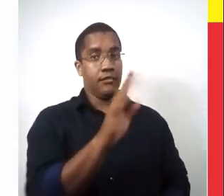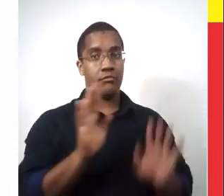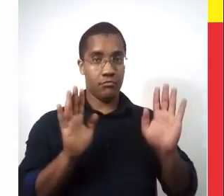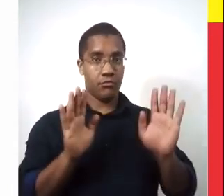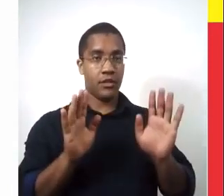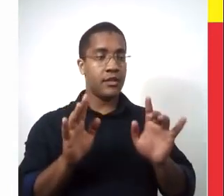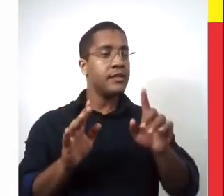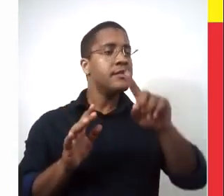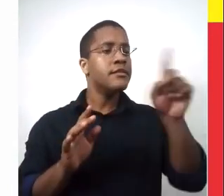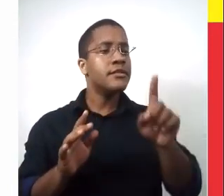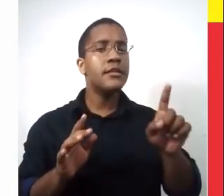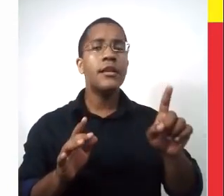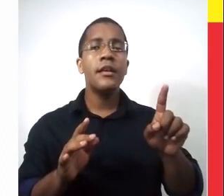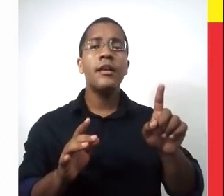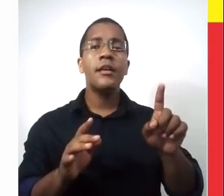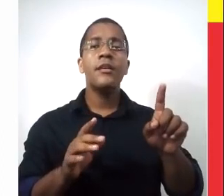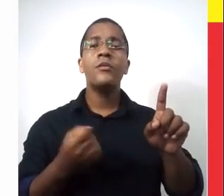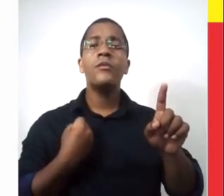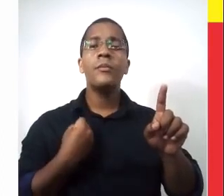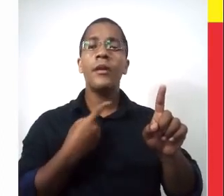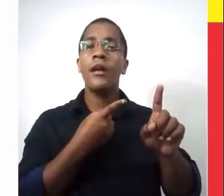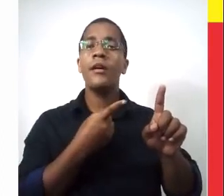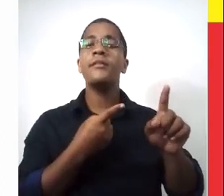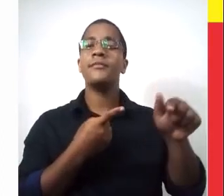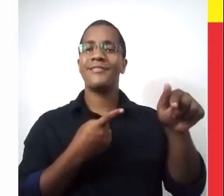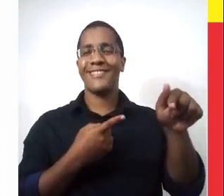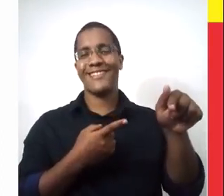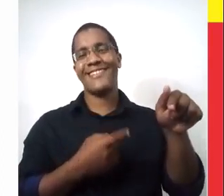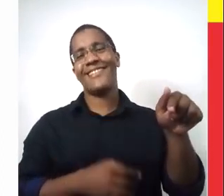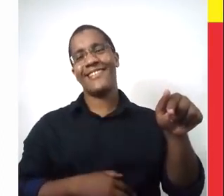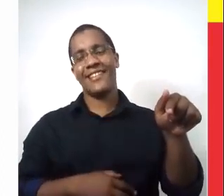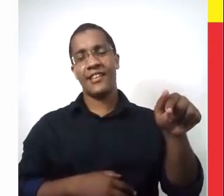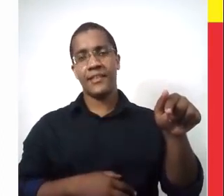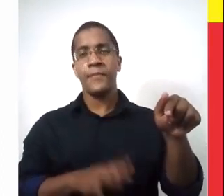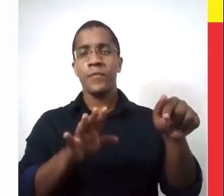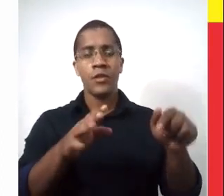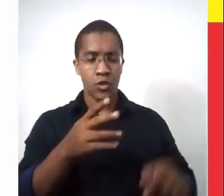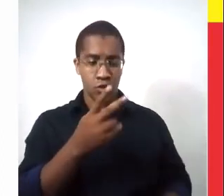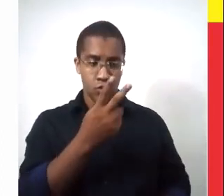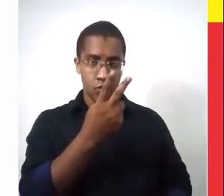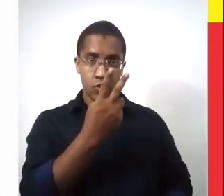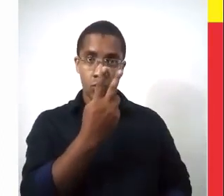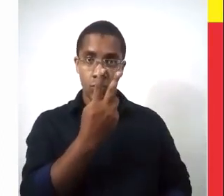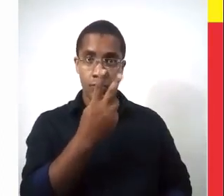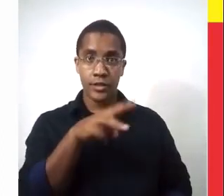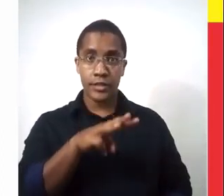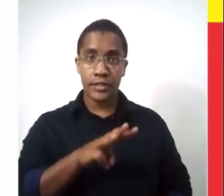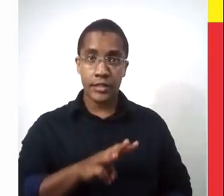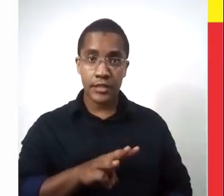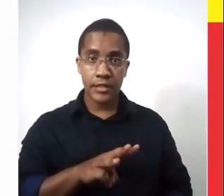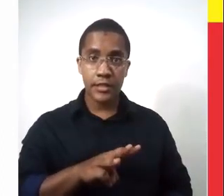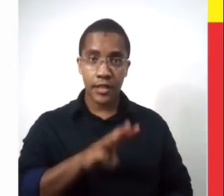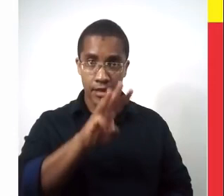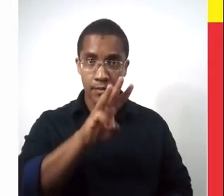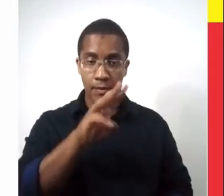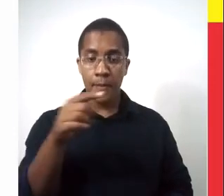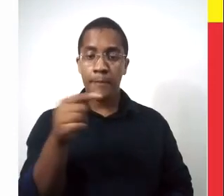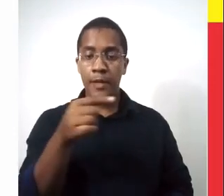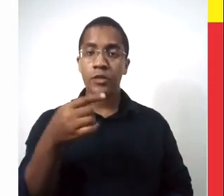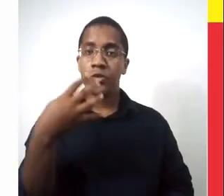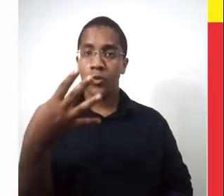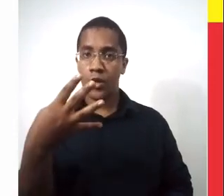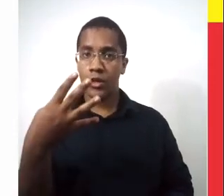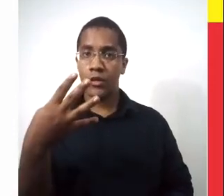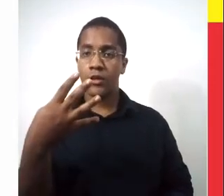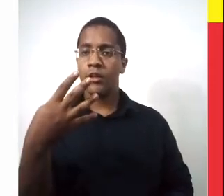portanto, o Z é igual a 7. E se eu colocar 2W menos 4 igual a 0?